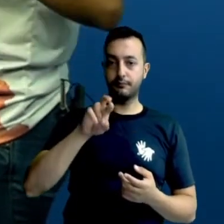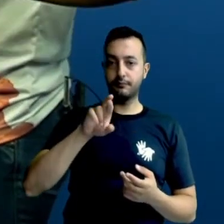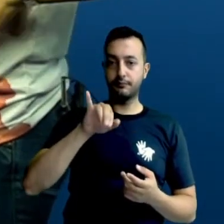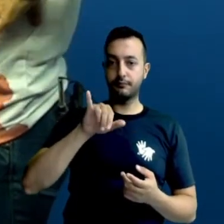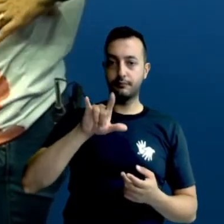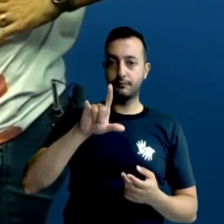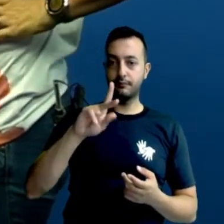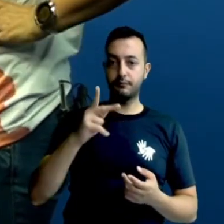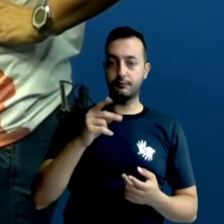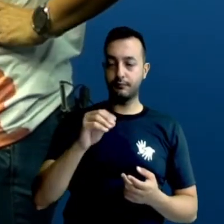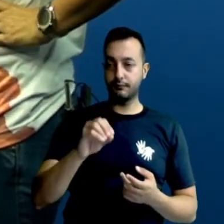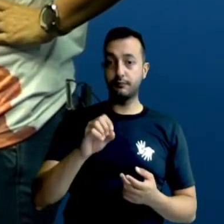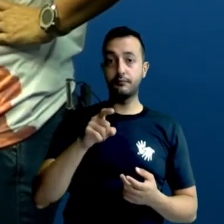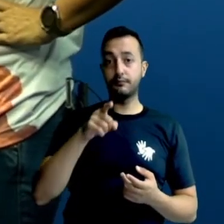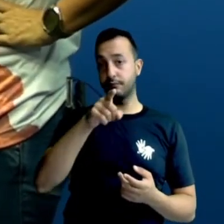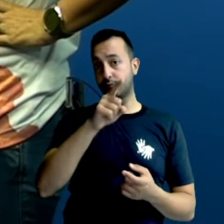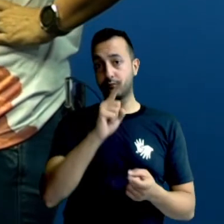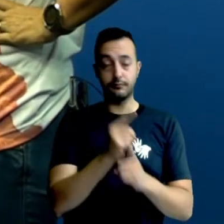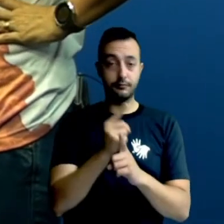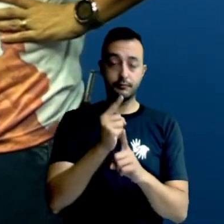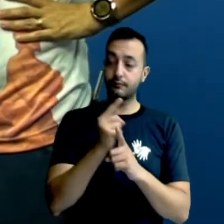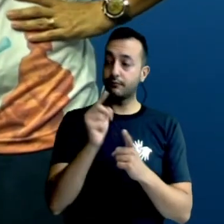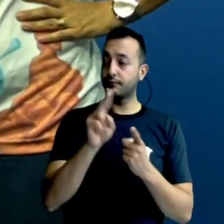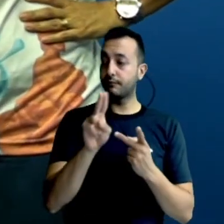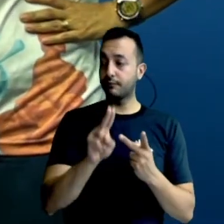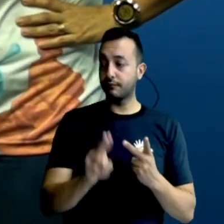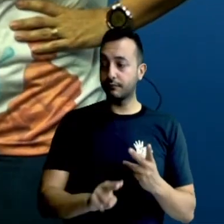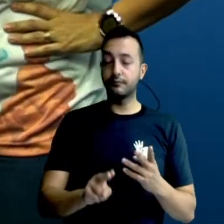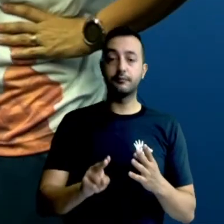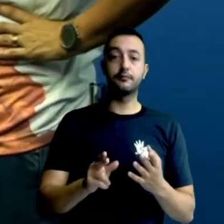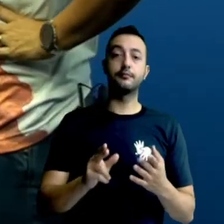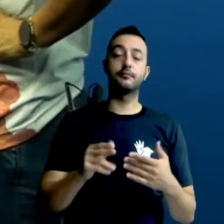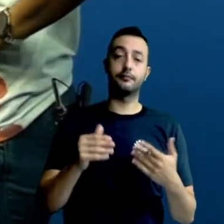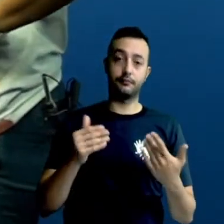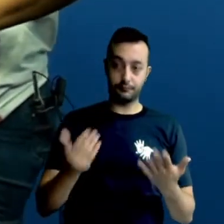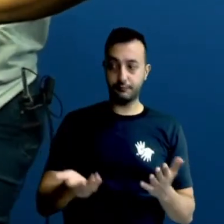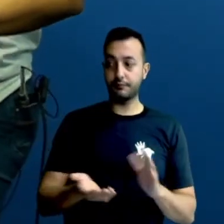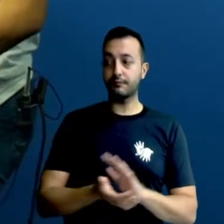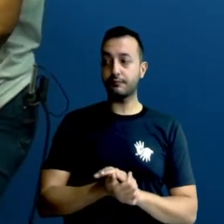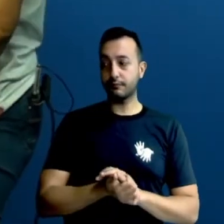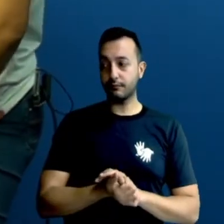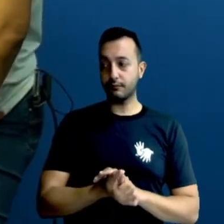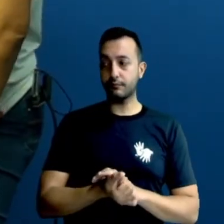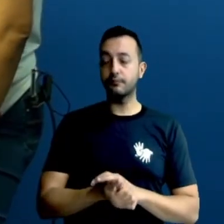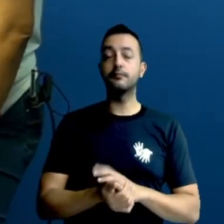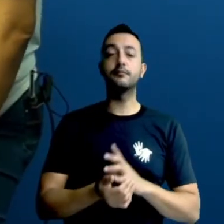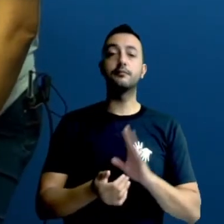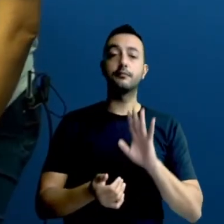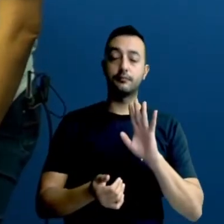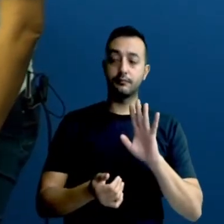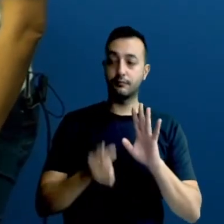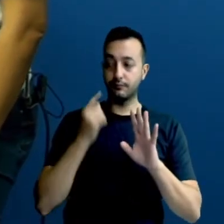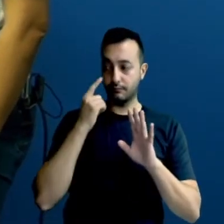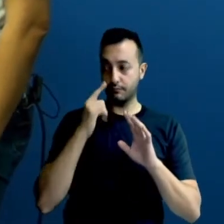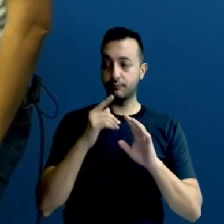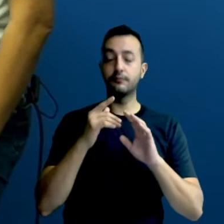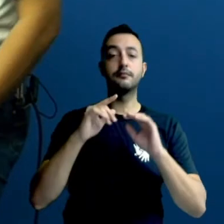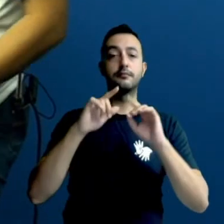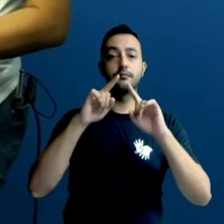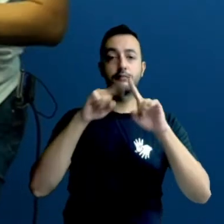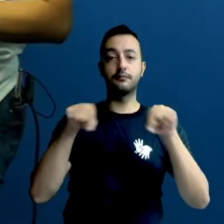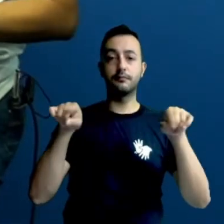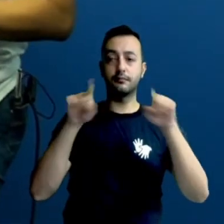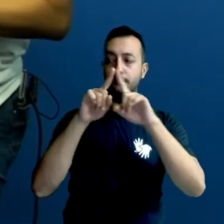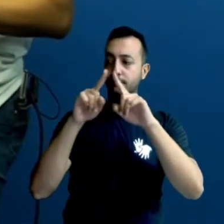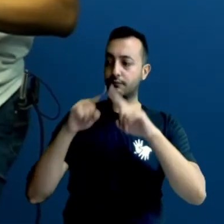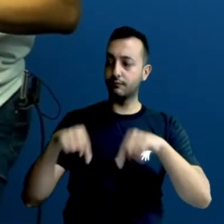ladrilhos, e ele pede para que você identifique o nome desses mosaicos, tá? No caso aqui, ó, esses mosaicos,